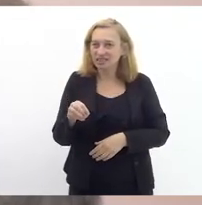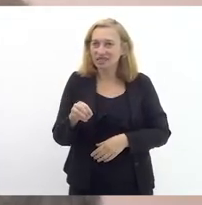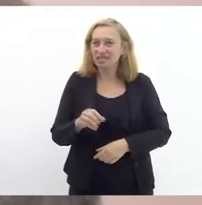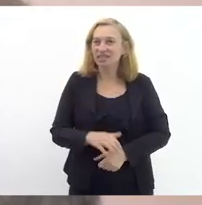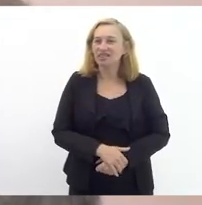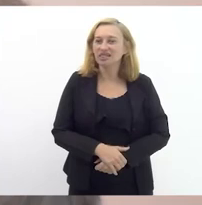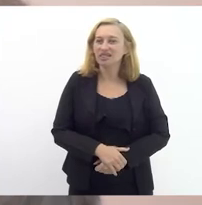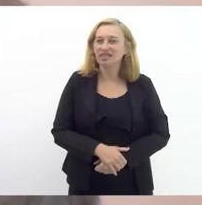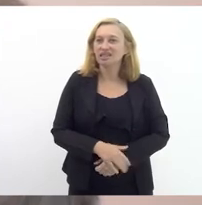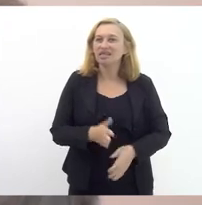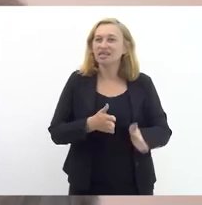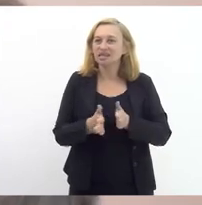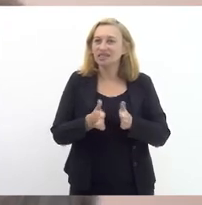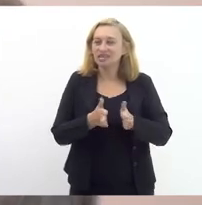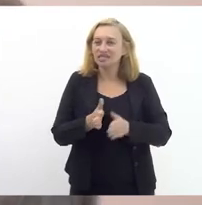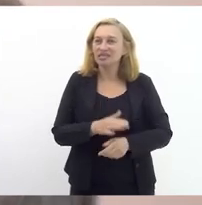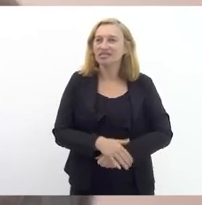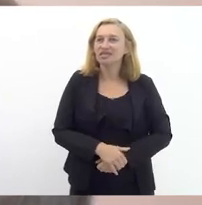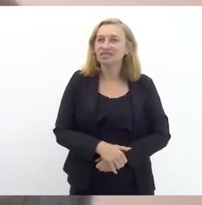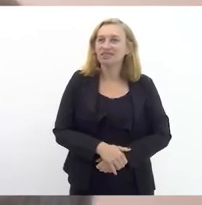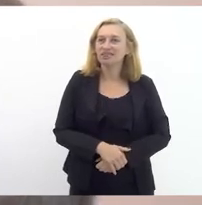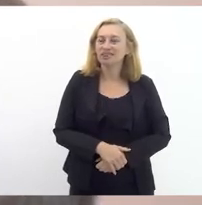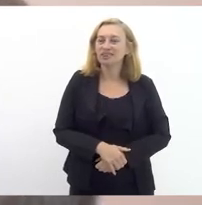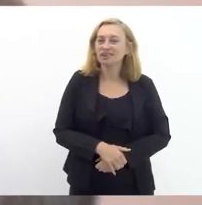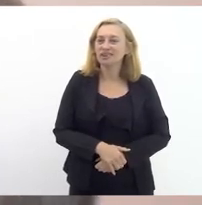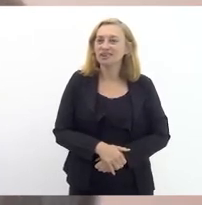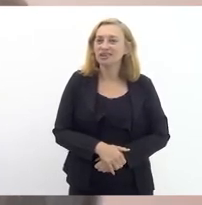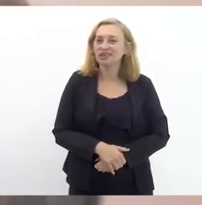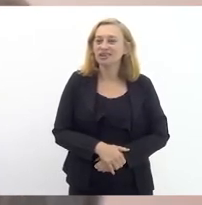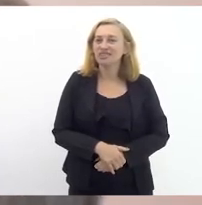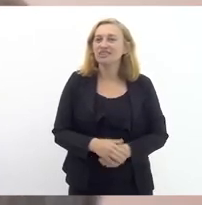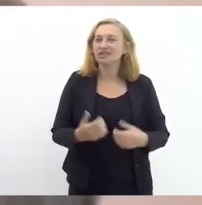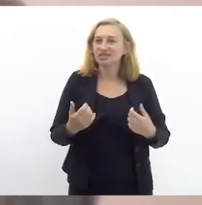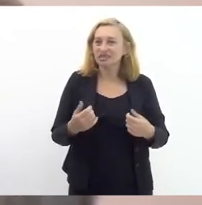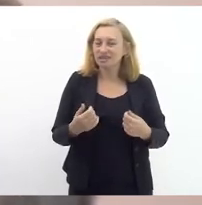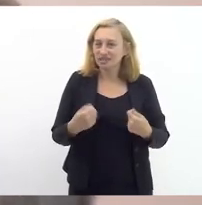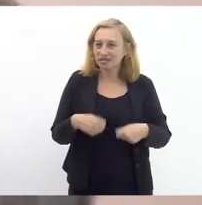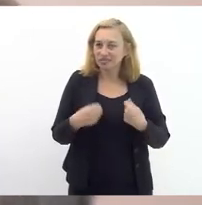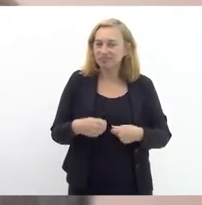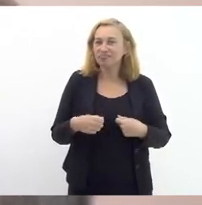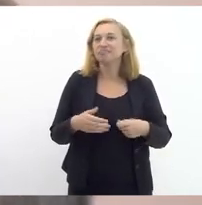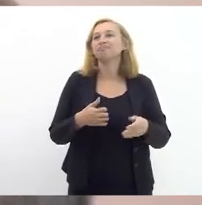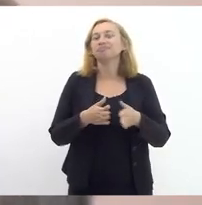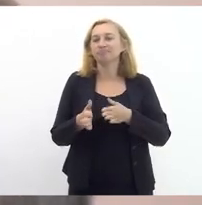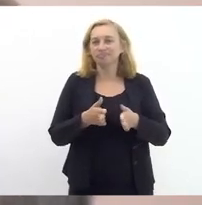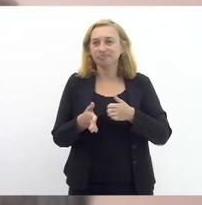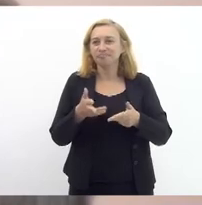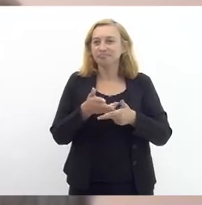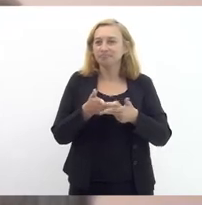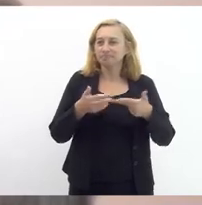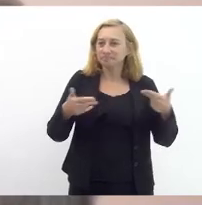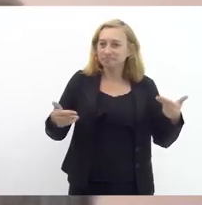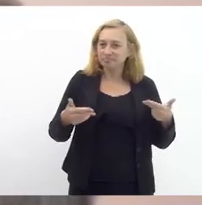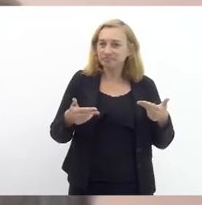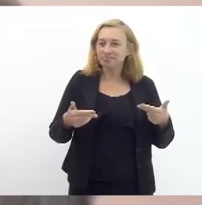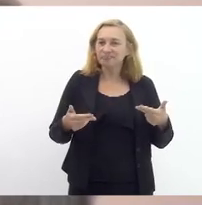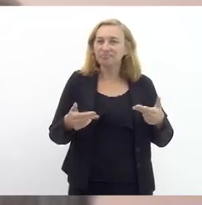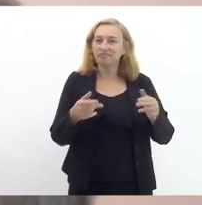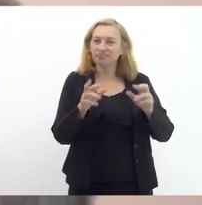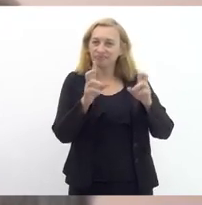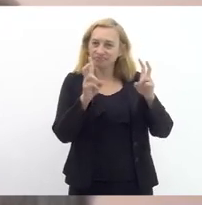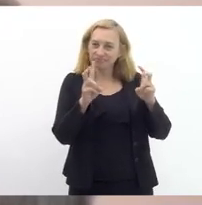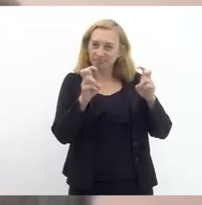consideradas acessíveis, padeciam de acessibilidade. Diversos parâmetros ali